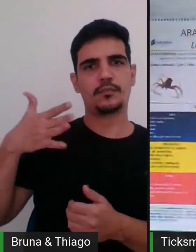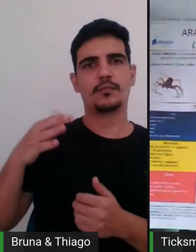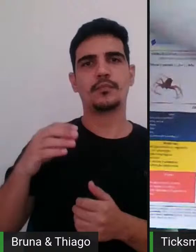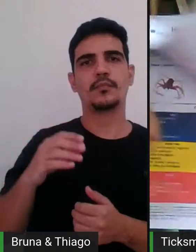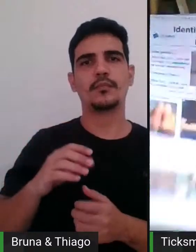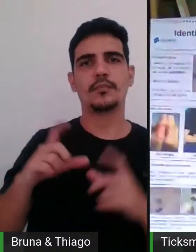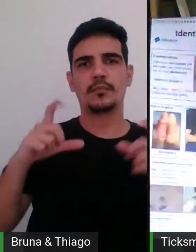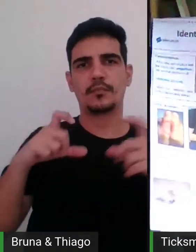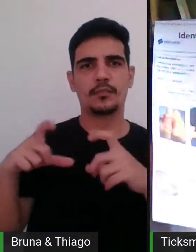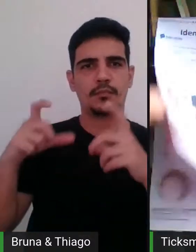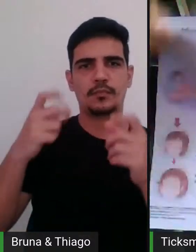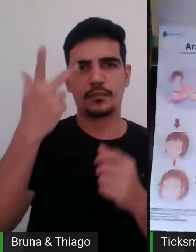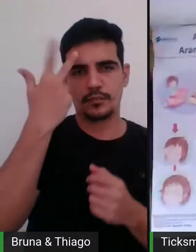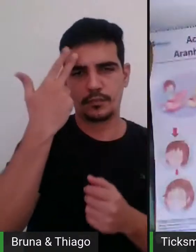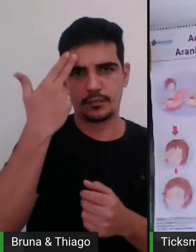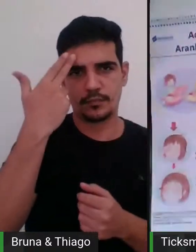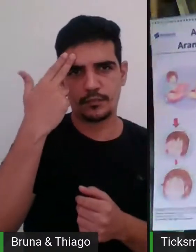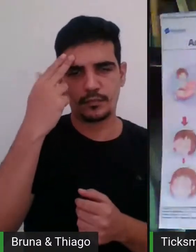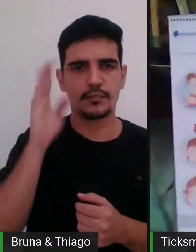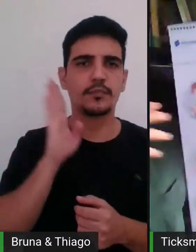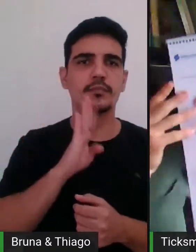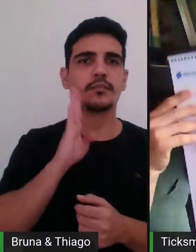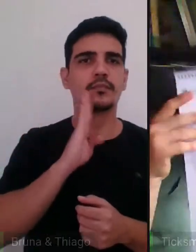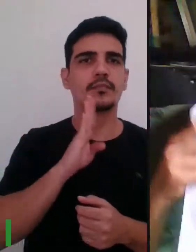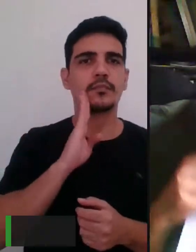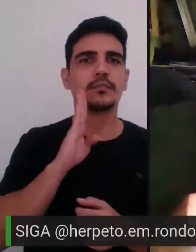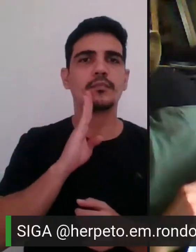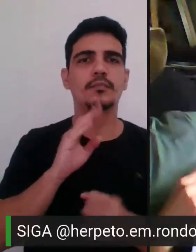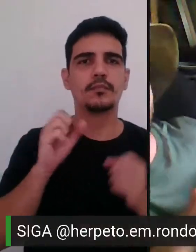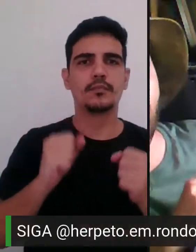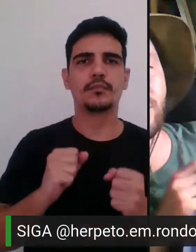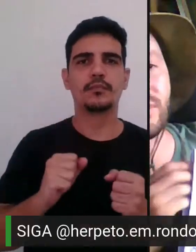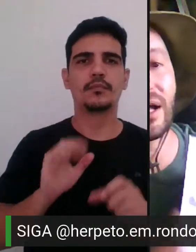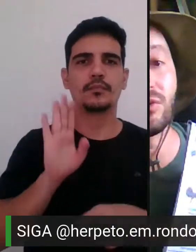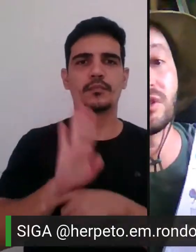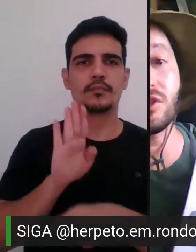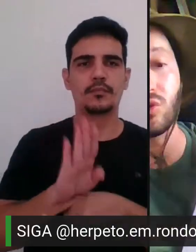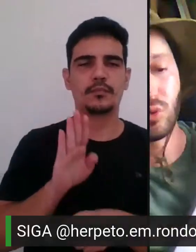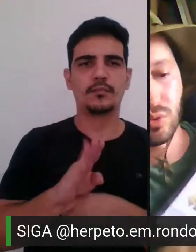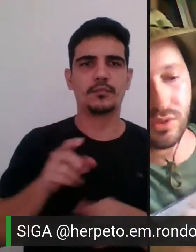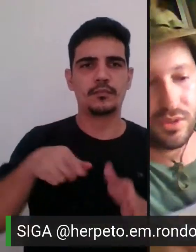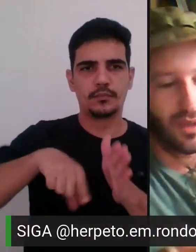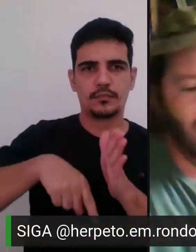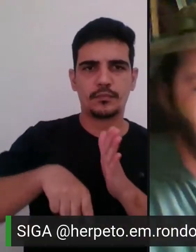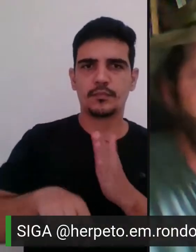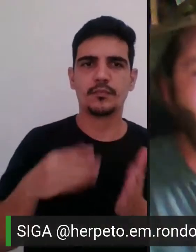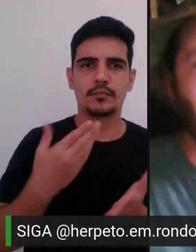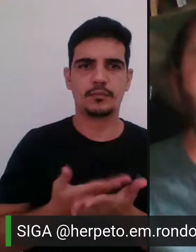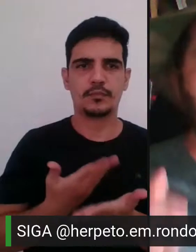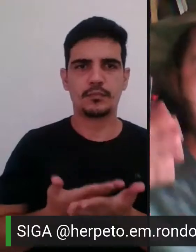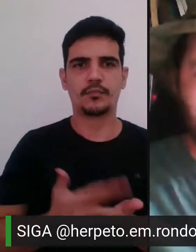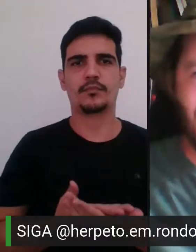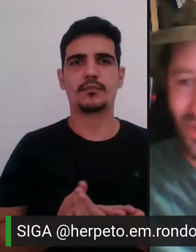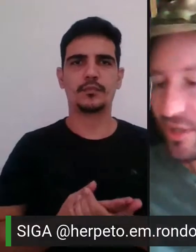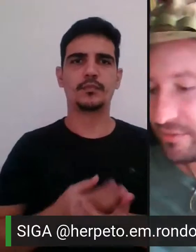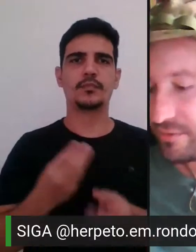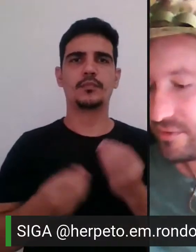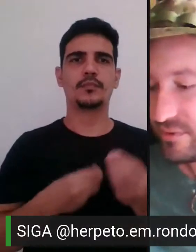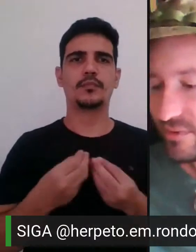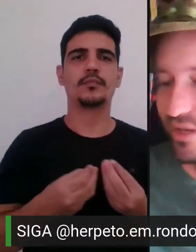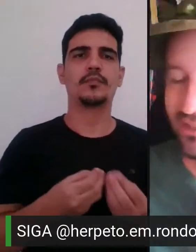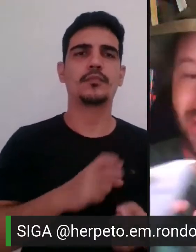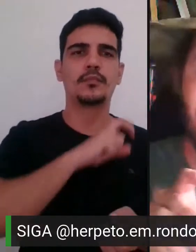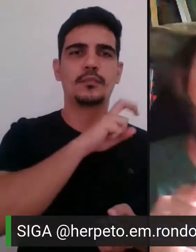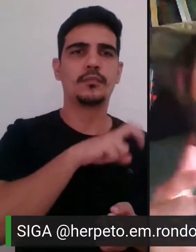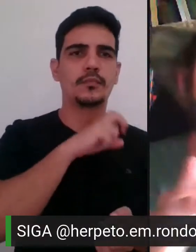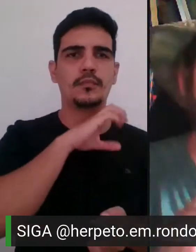são os alunos que fizeram, então é bem legal. Pode ajudar vocês aí a aprofundar nos estudos com animais